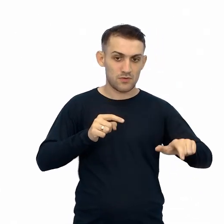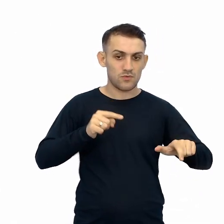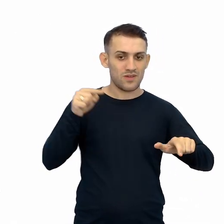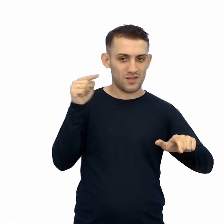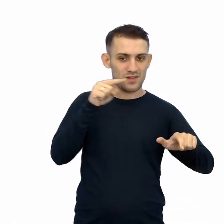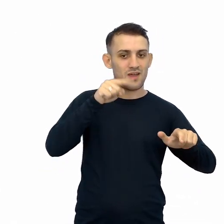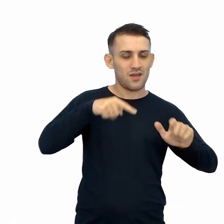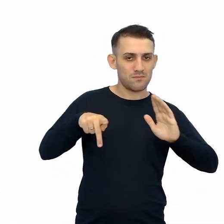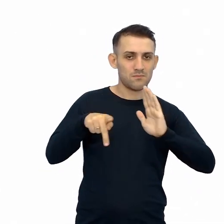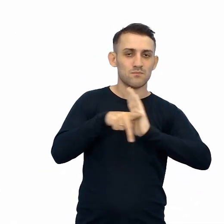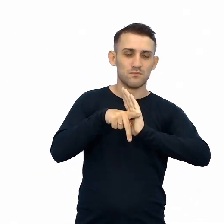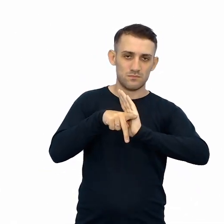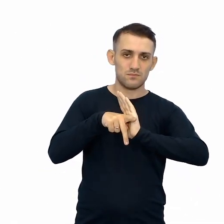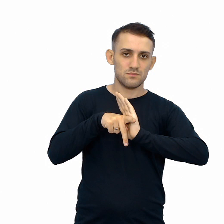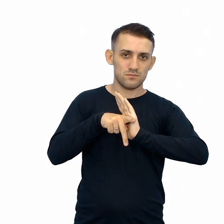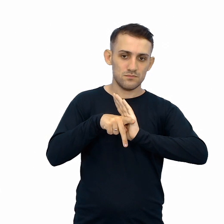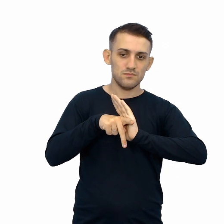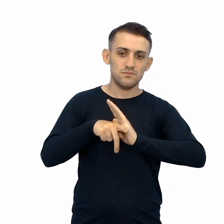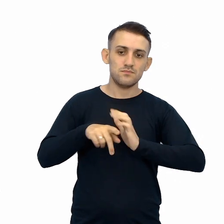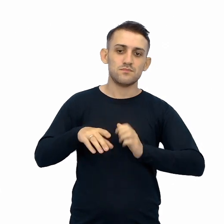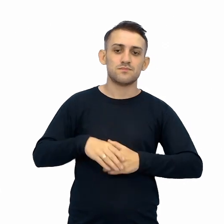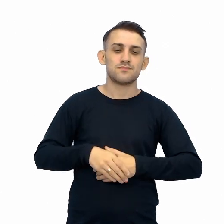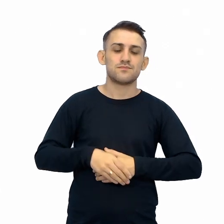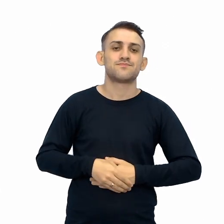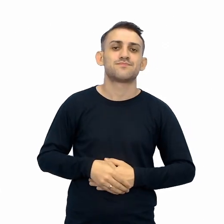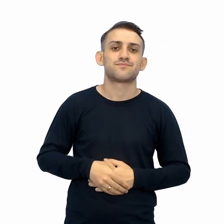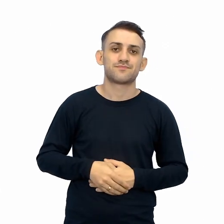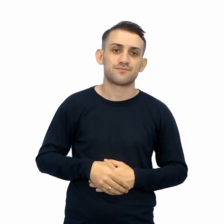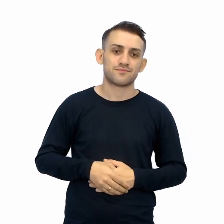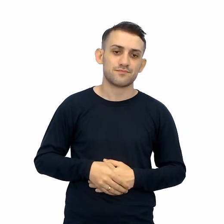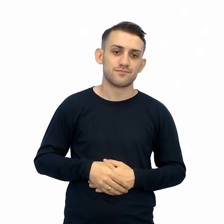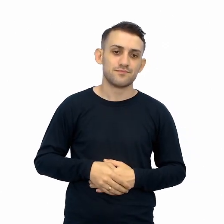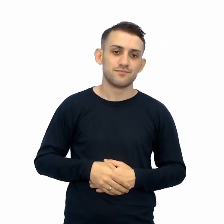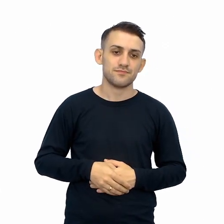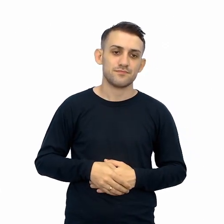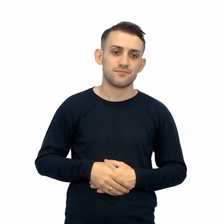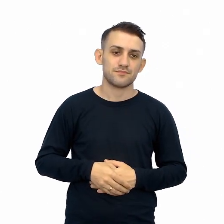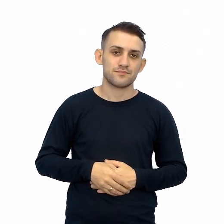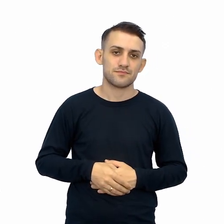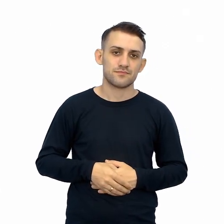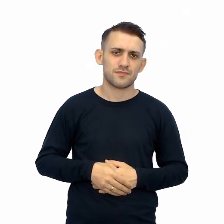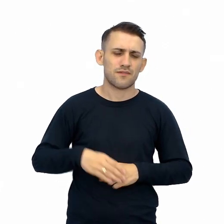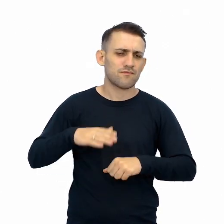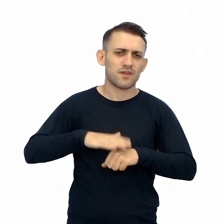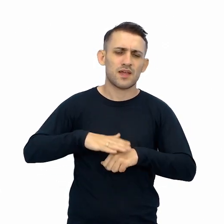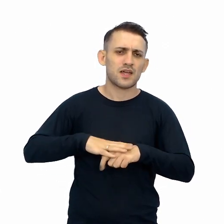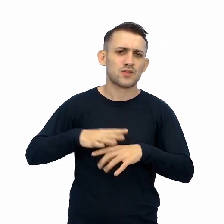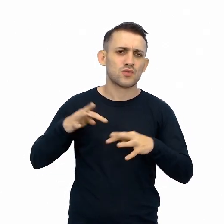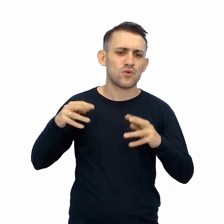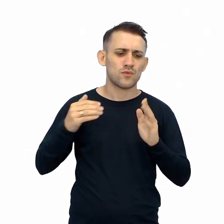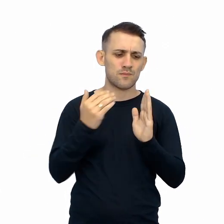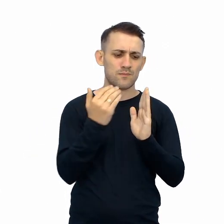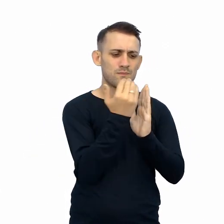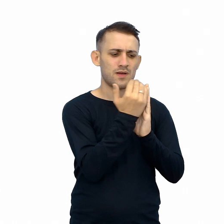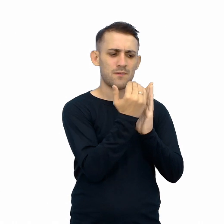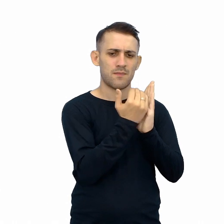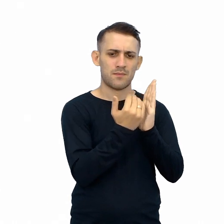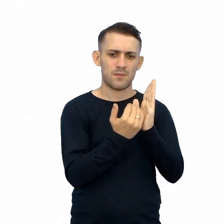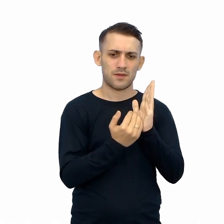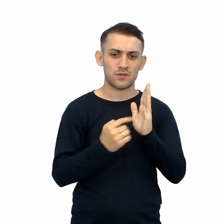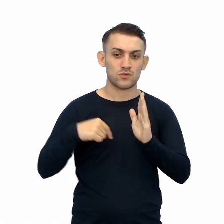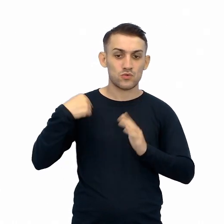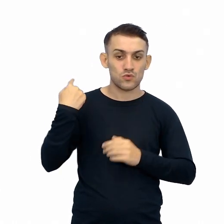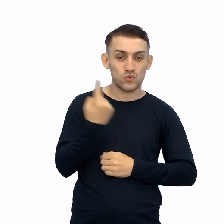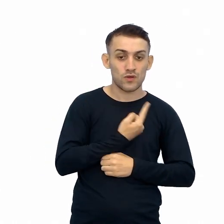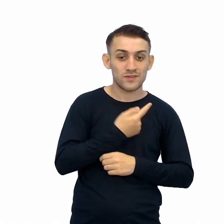bem específico, tá? Bem, feitas essas considerações, a gente pode, então,